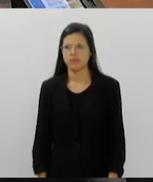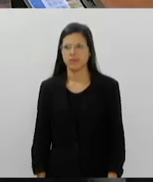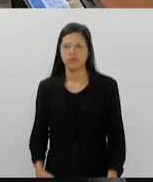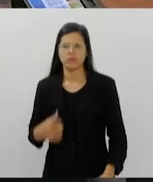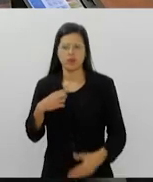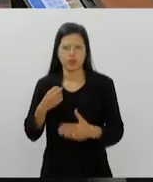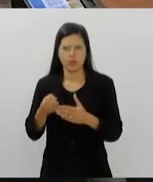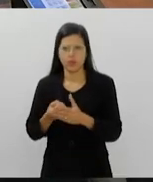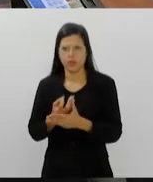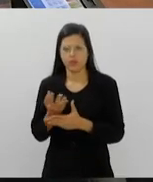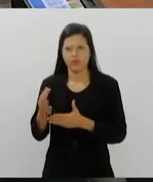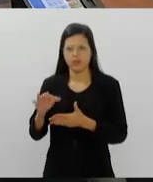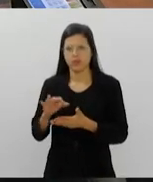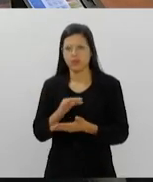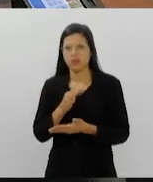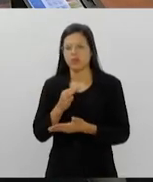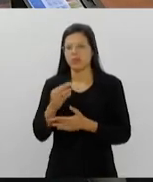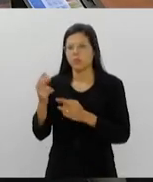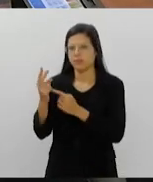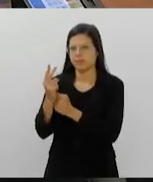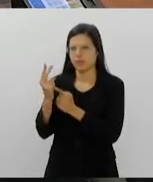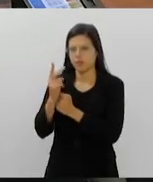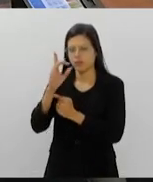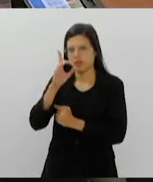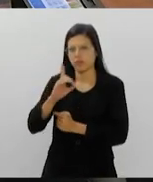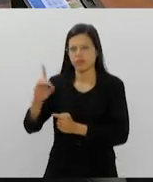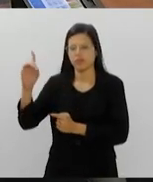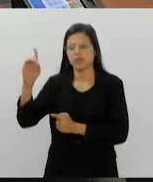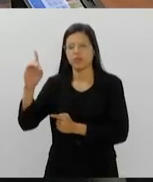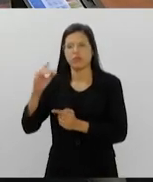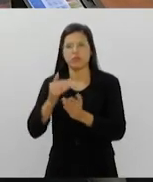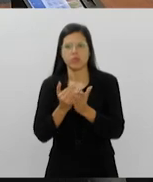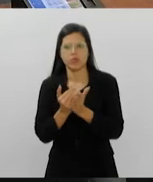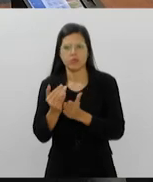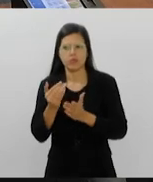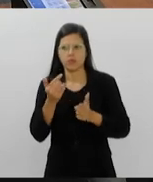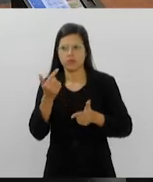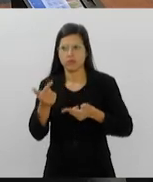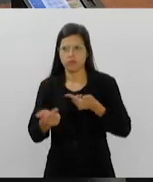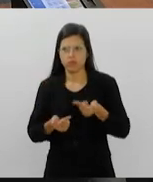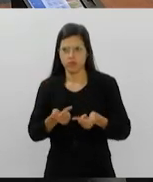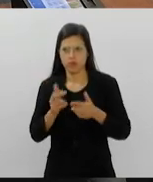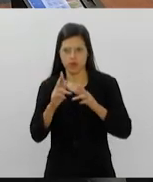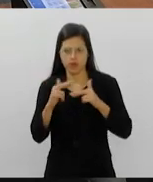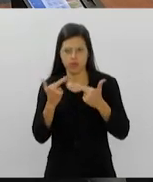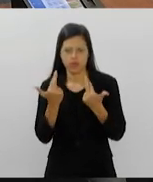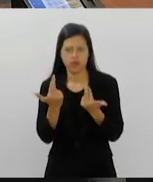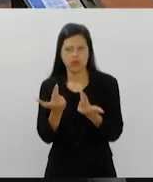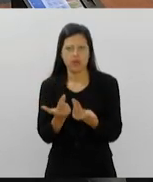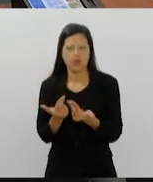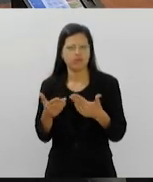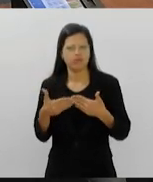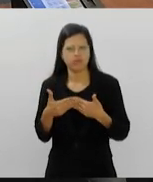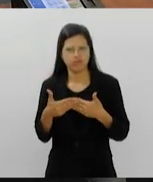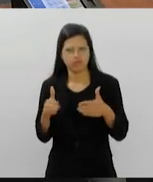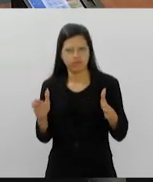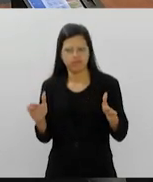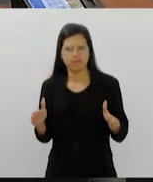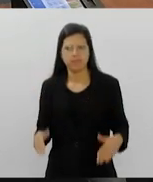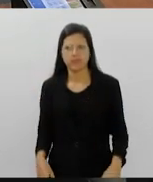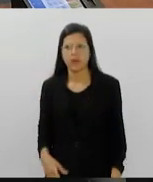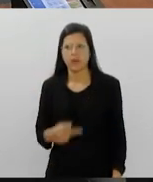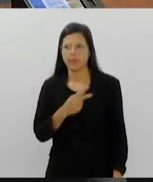Havendo o número legal sobre a proteção de Deus, iniciamos o nosso trabalho. Está aberta a sessão.